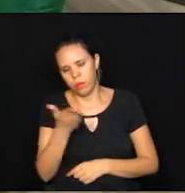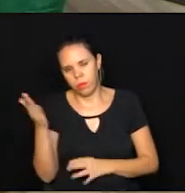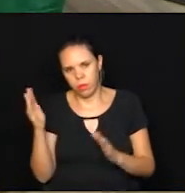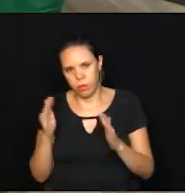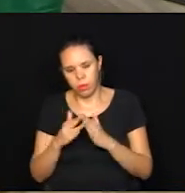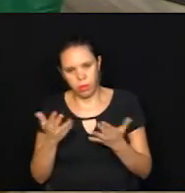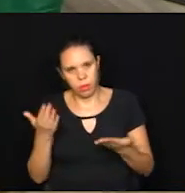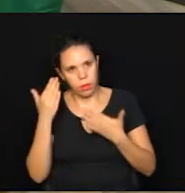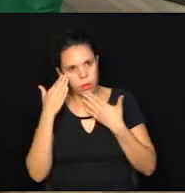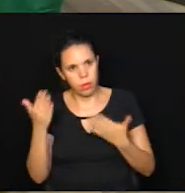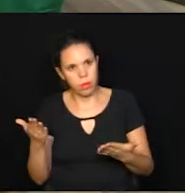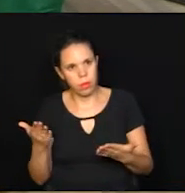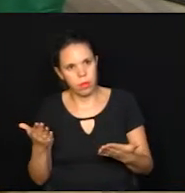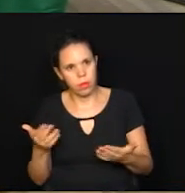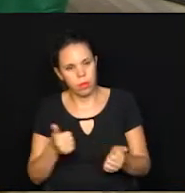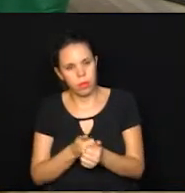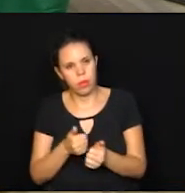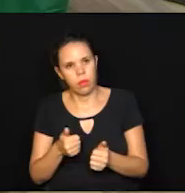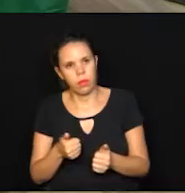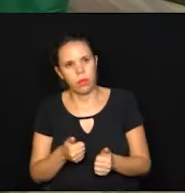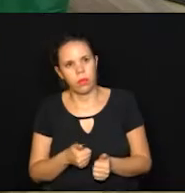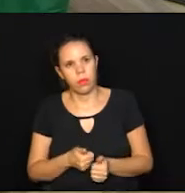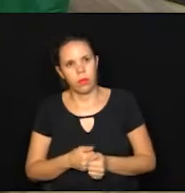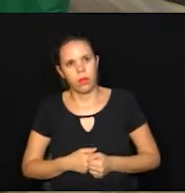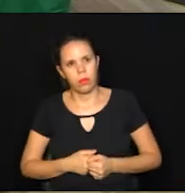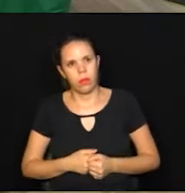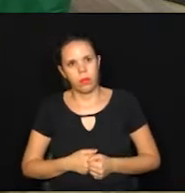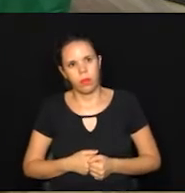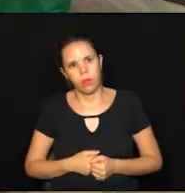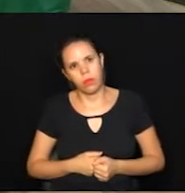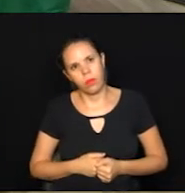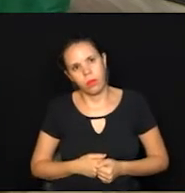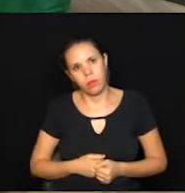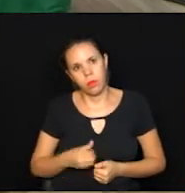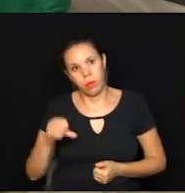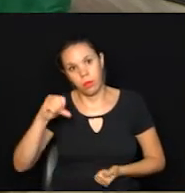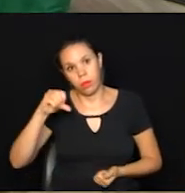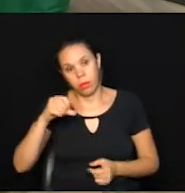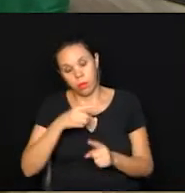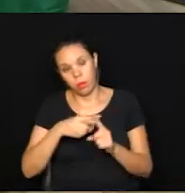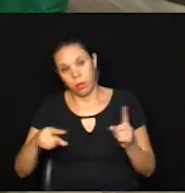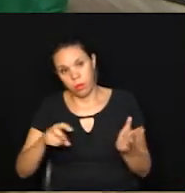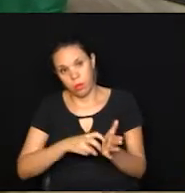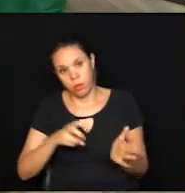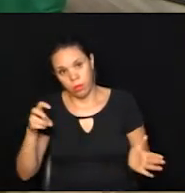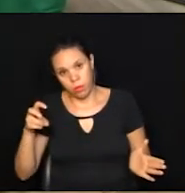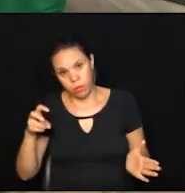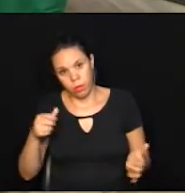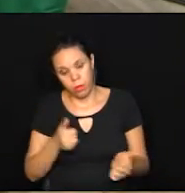casa, eu quero agradecer pela sua companhia, pela sua audiência, desde as 9h30